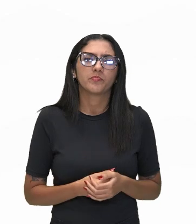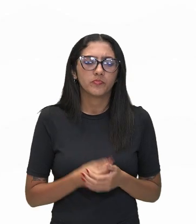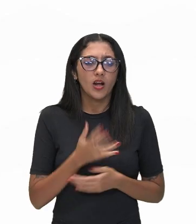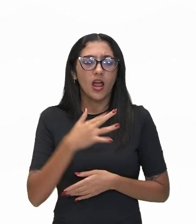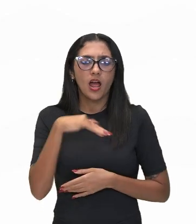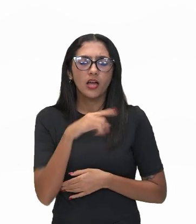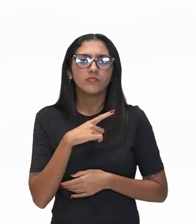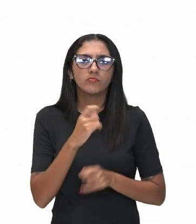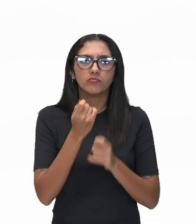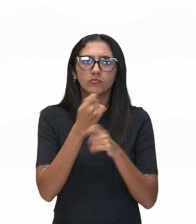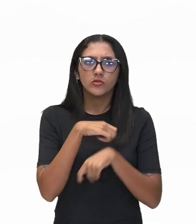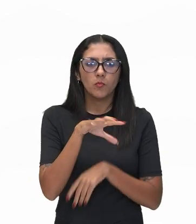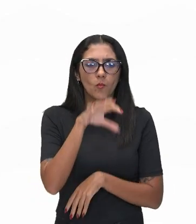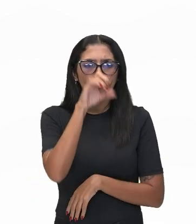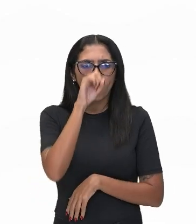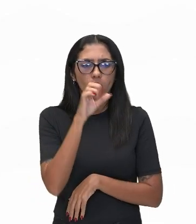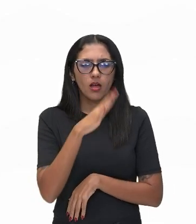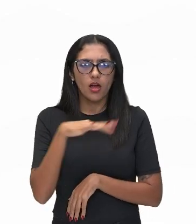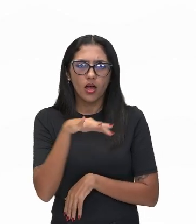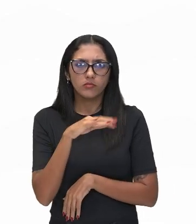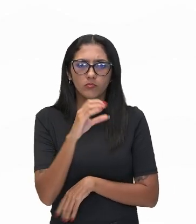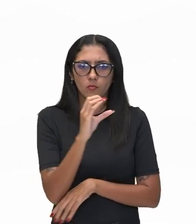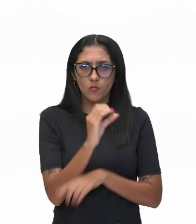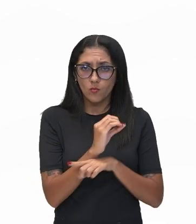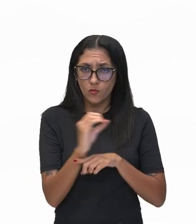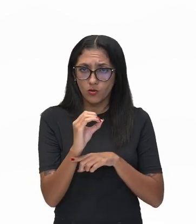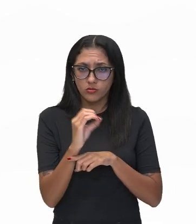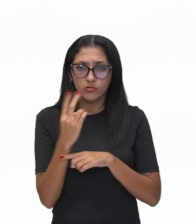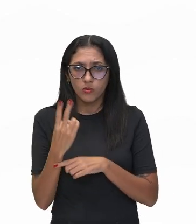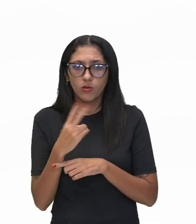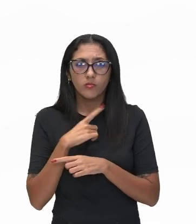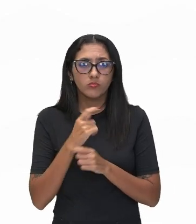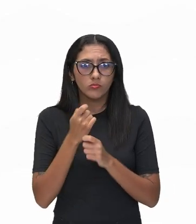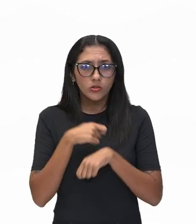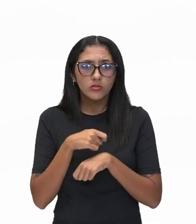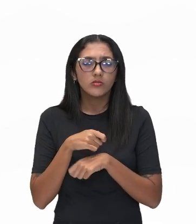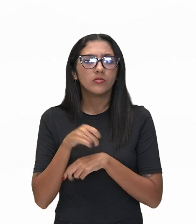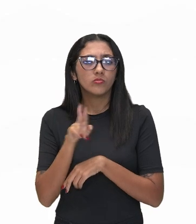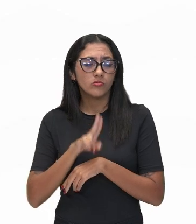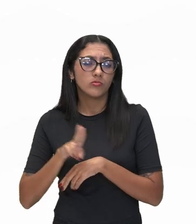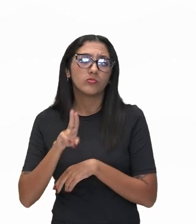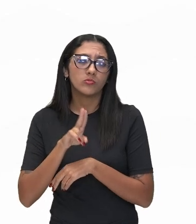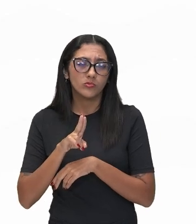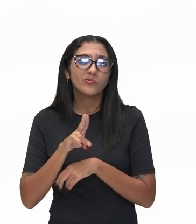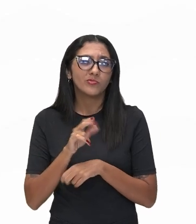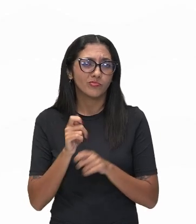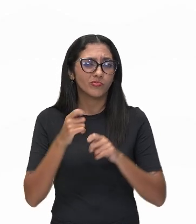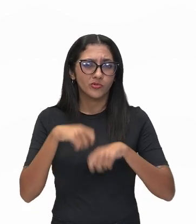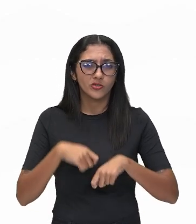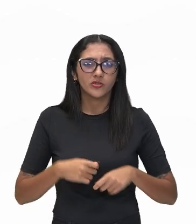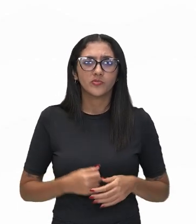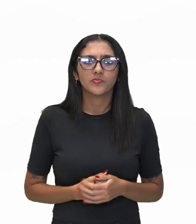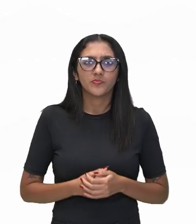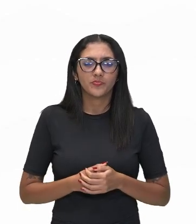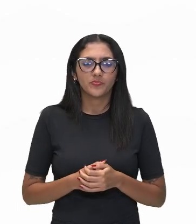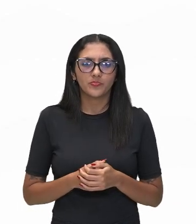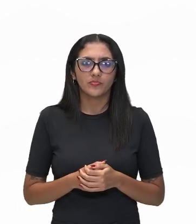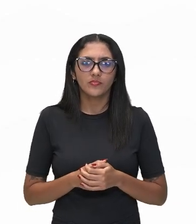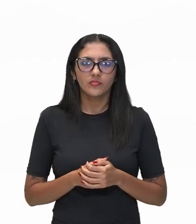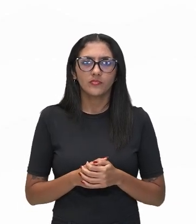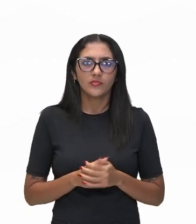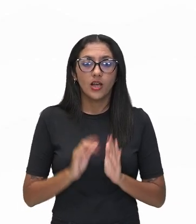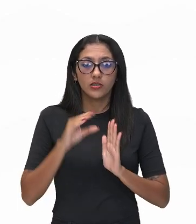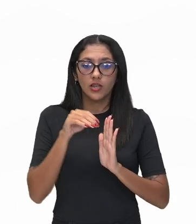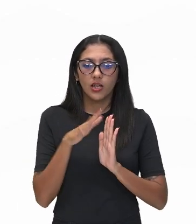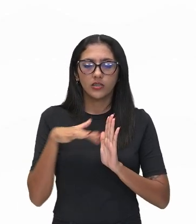esses seres que sobreviviam com a presença de oxigênio pudessem ocupar, então, né, a